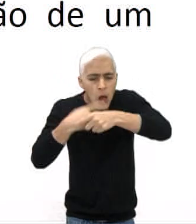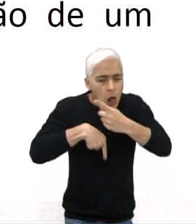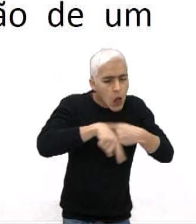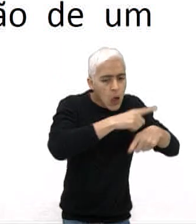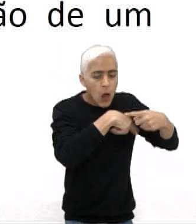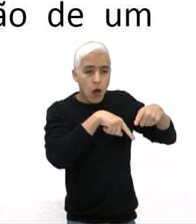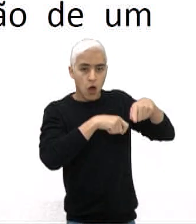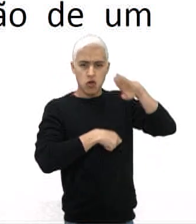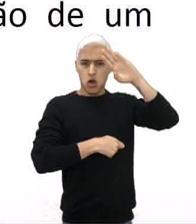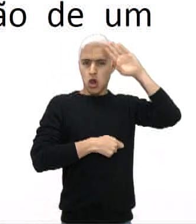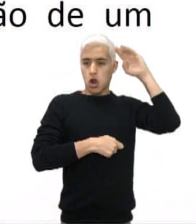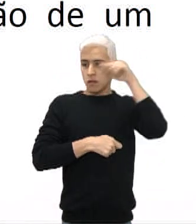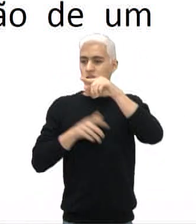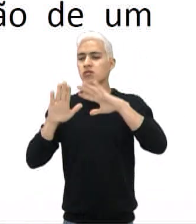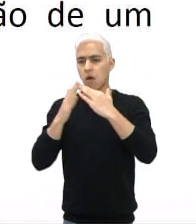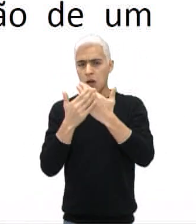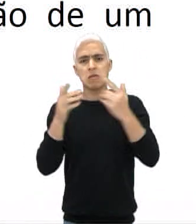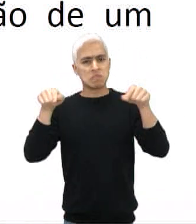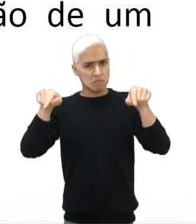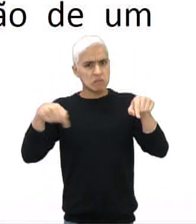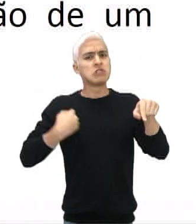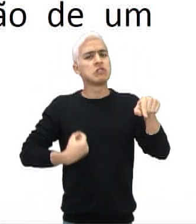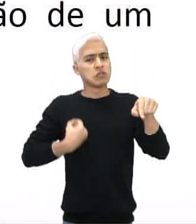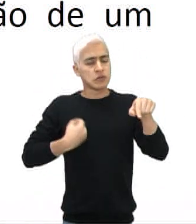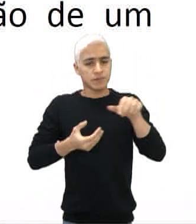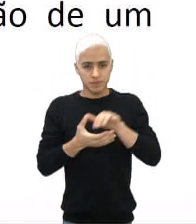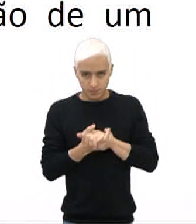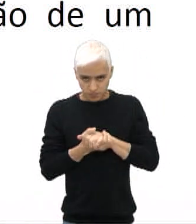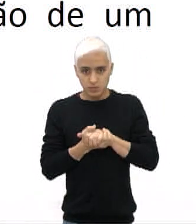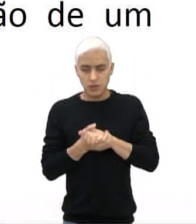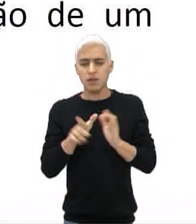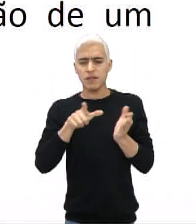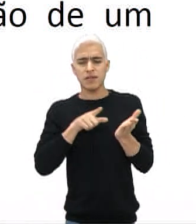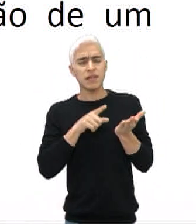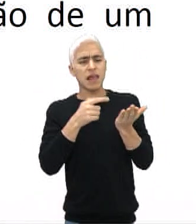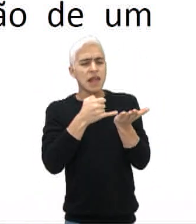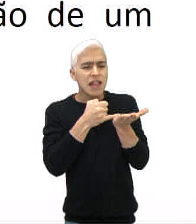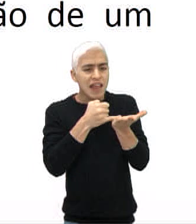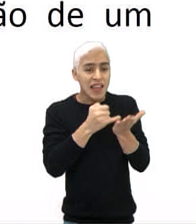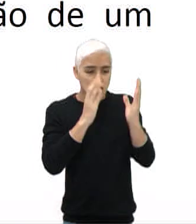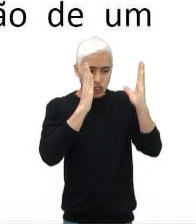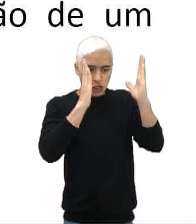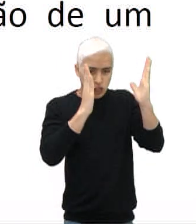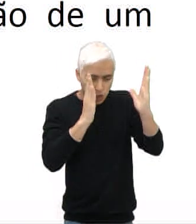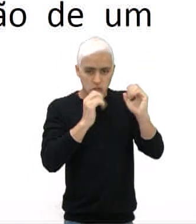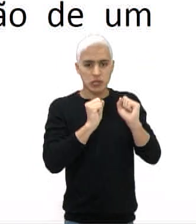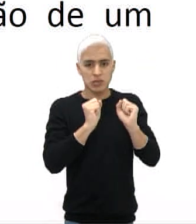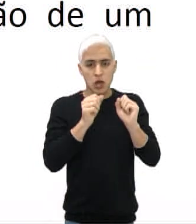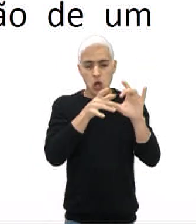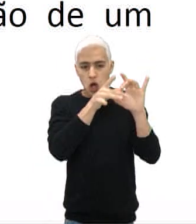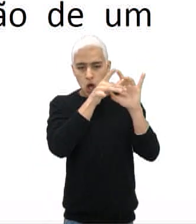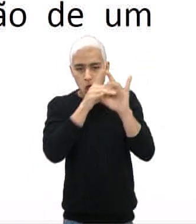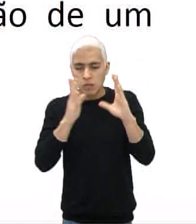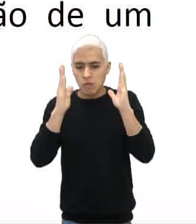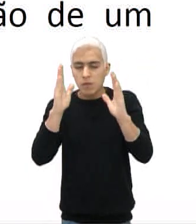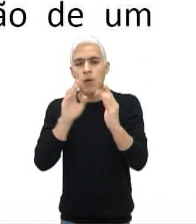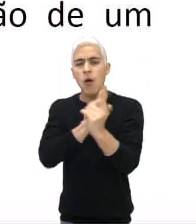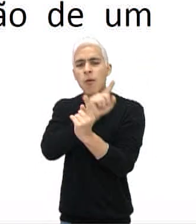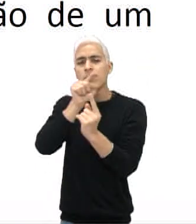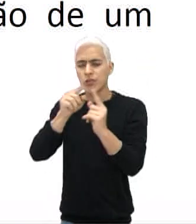escolar e acadêmico, é composto por introdução, contextualização,